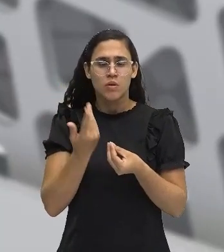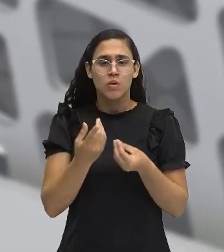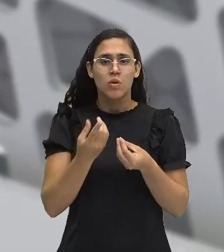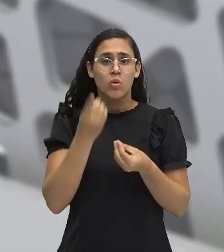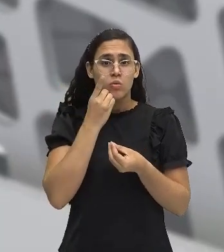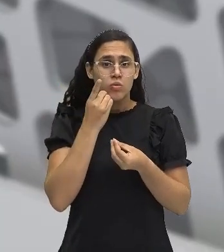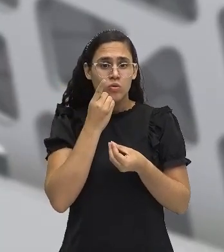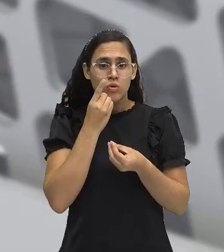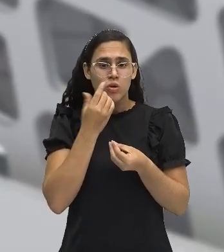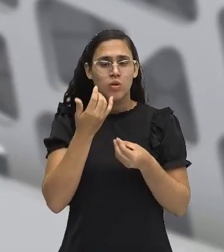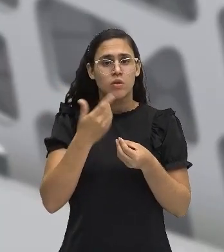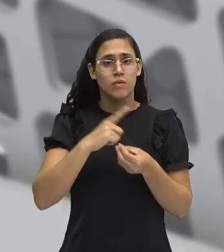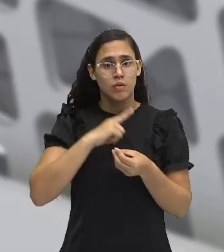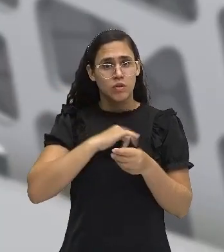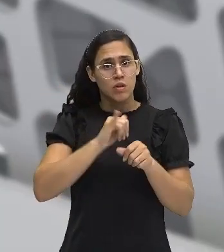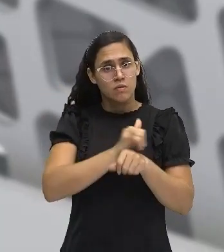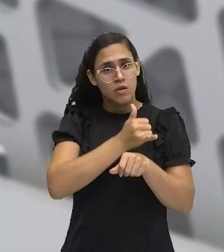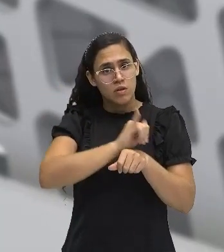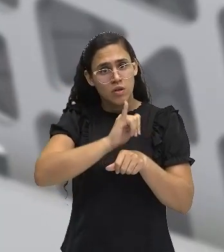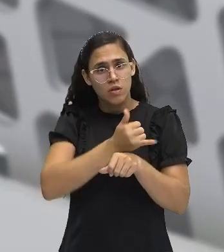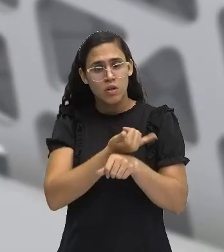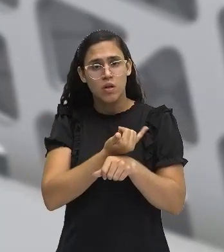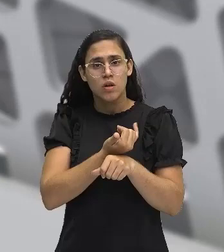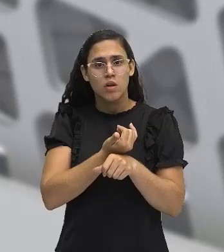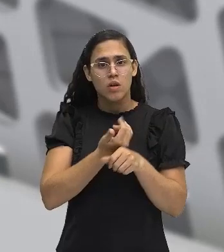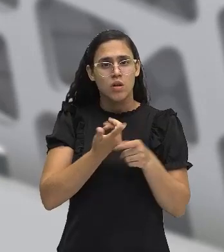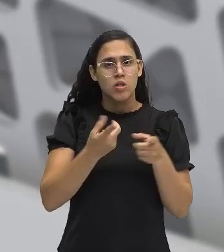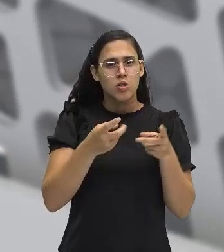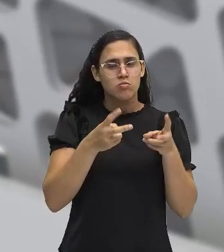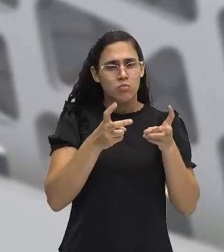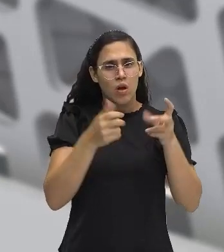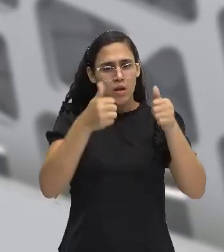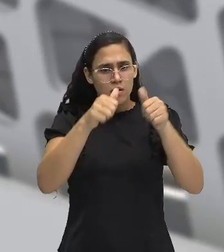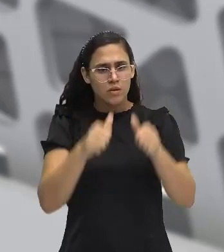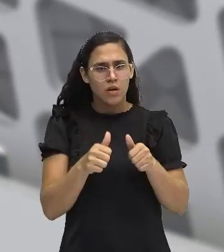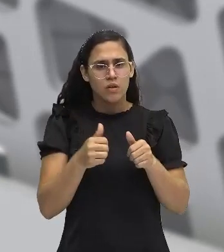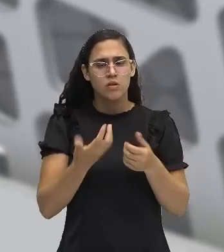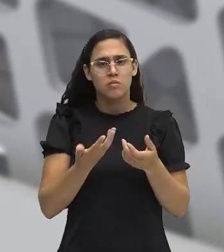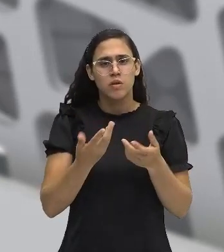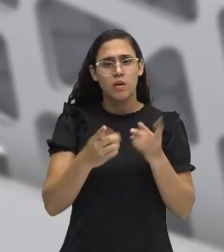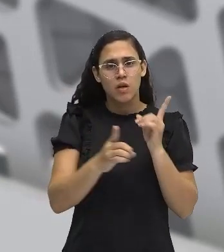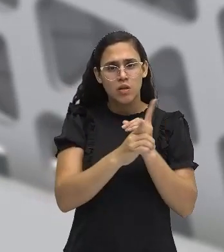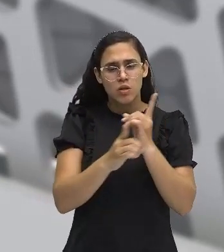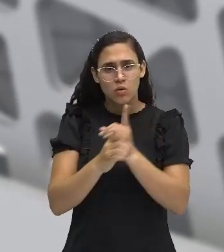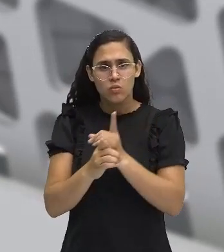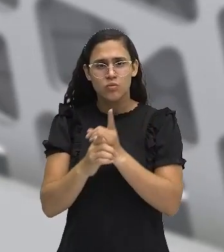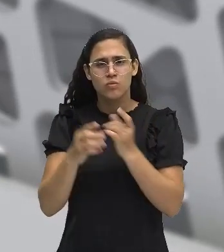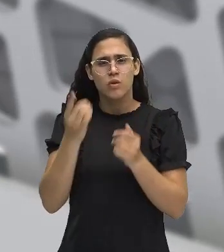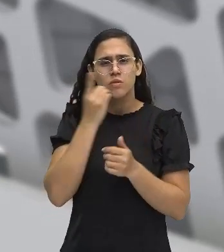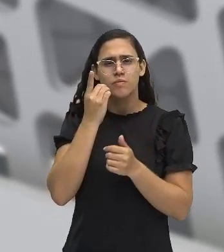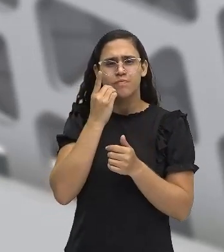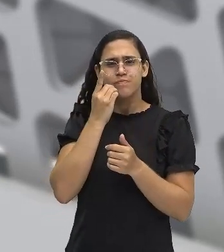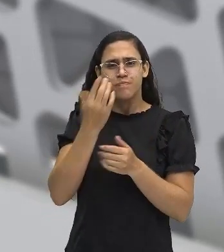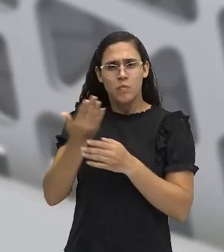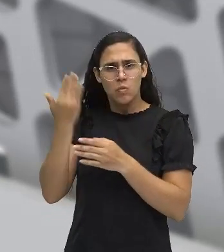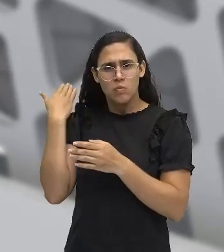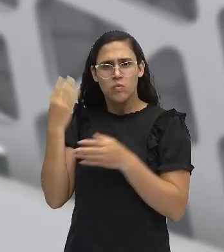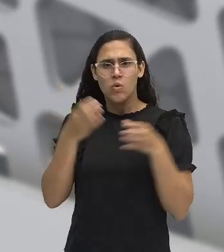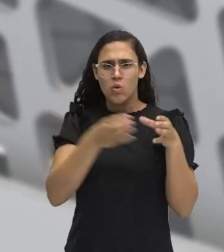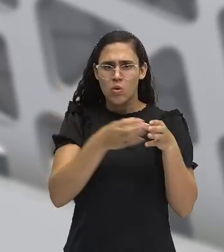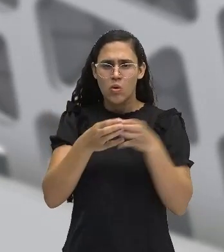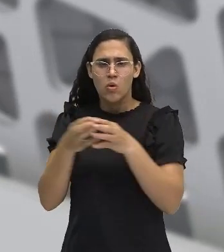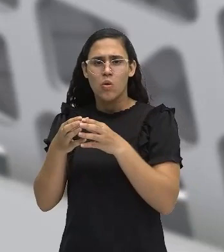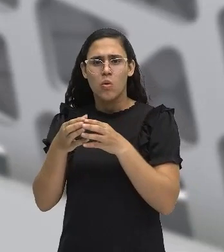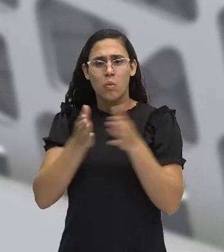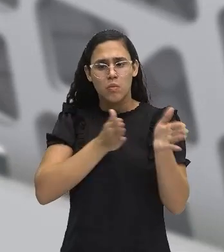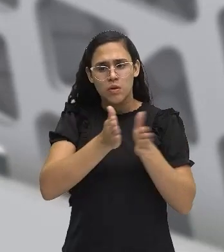várias técnicas vão ser empregadas aí em laboratório para verificar mais ou menos a idade a que esse ser vivo pertencia, né? Quando